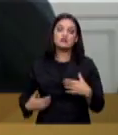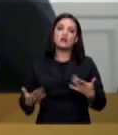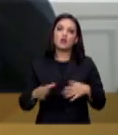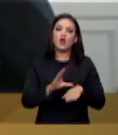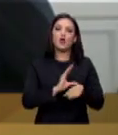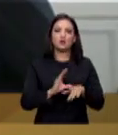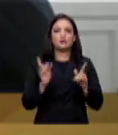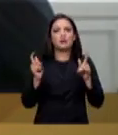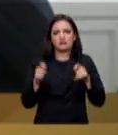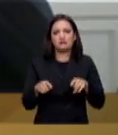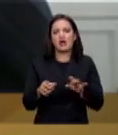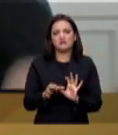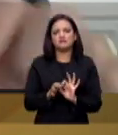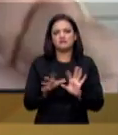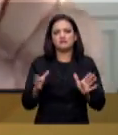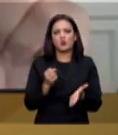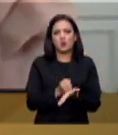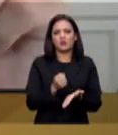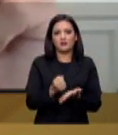de contratações temporárias,